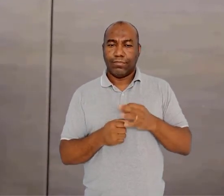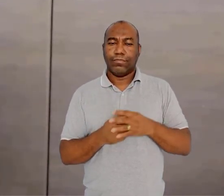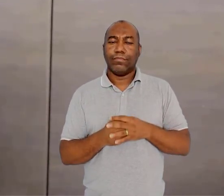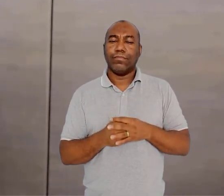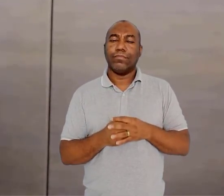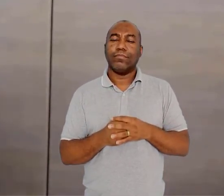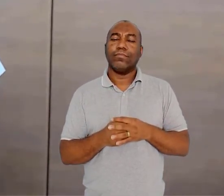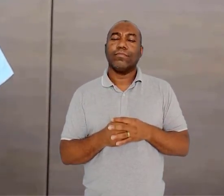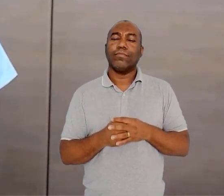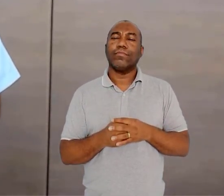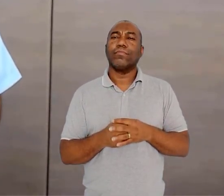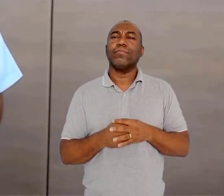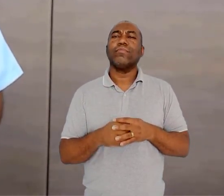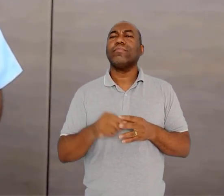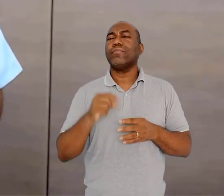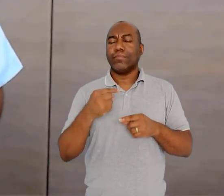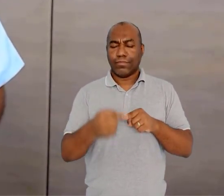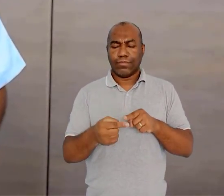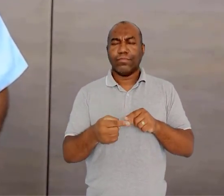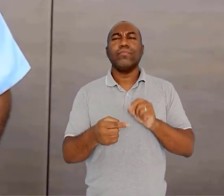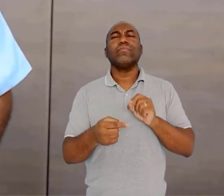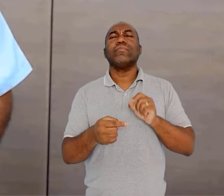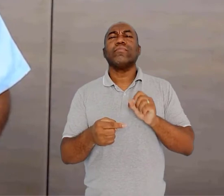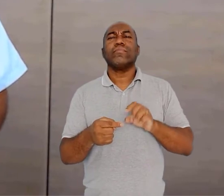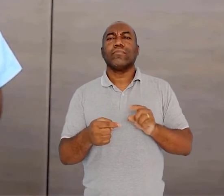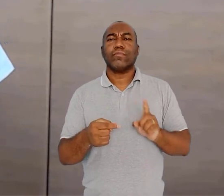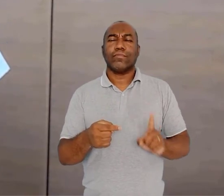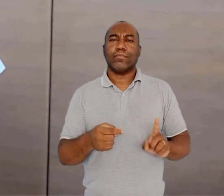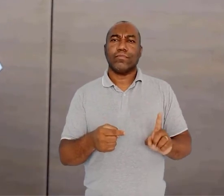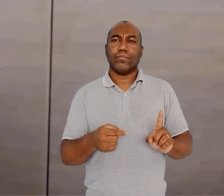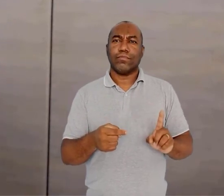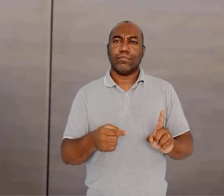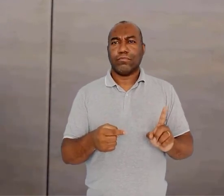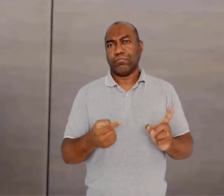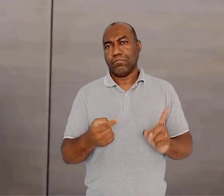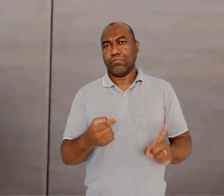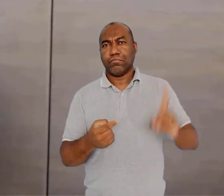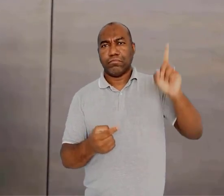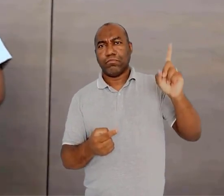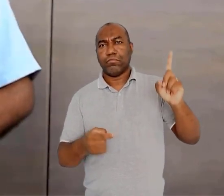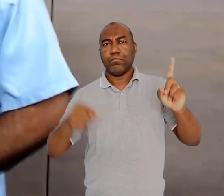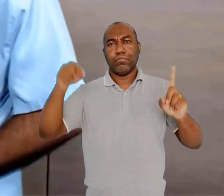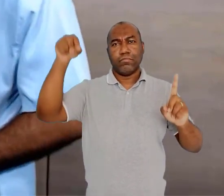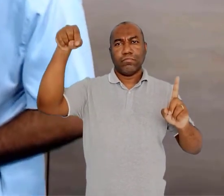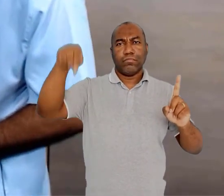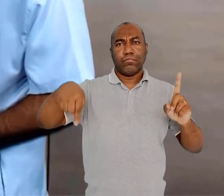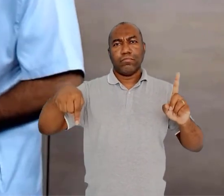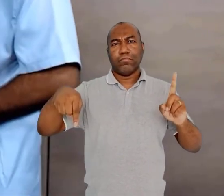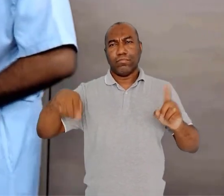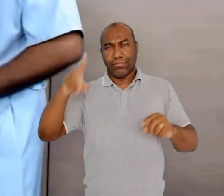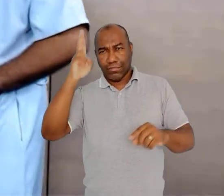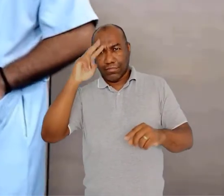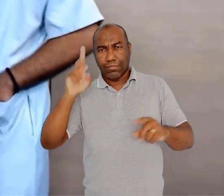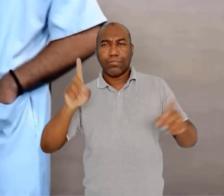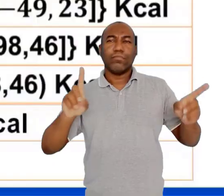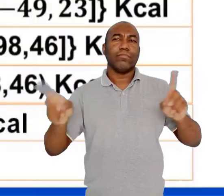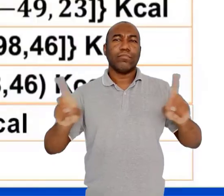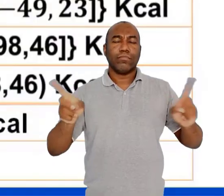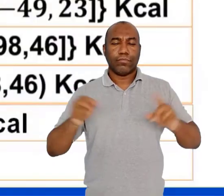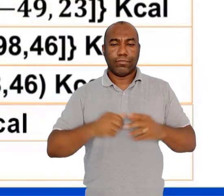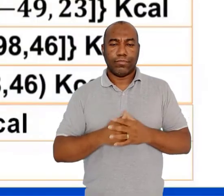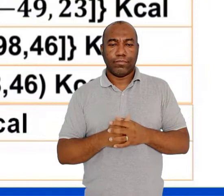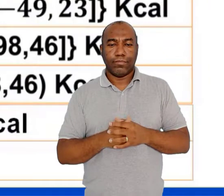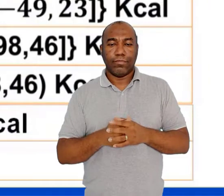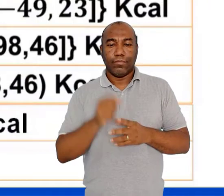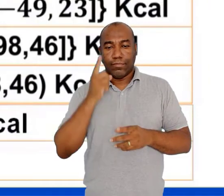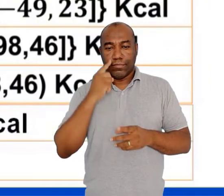sinal negativo te diz? Reação química é endotérmica ou exotérmica? Então, vamos voltar lá agora? Agora vocês entenderam por que, que eu trabalhei que é uma